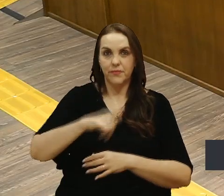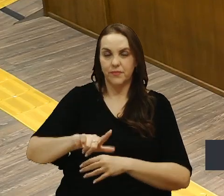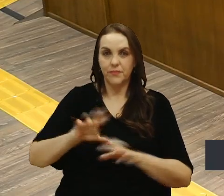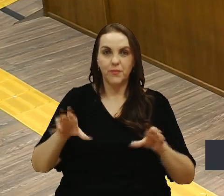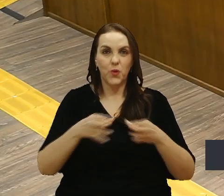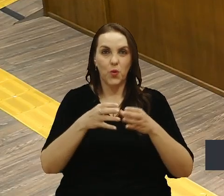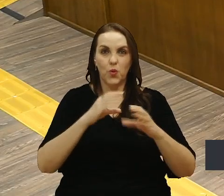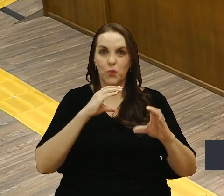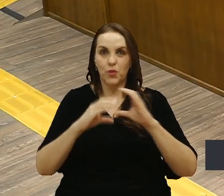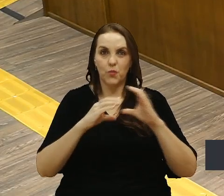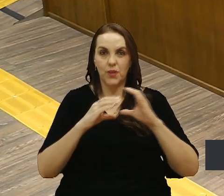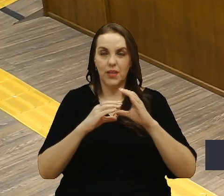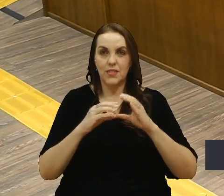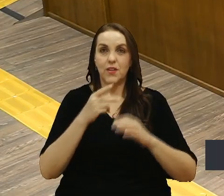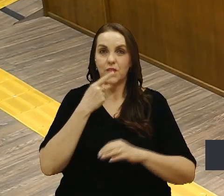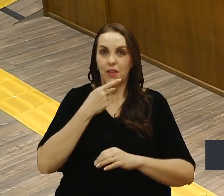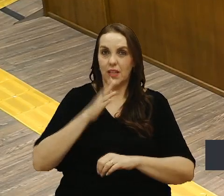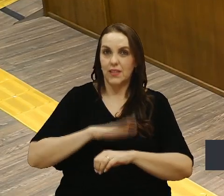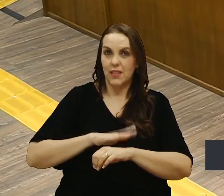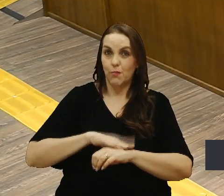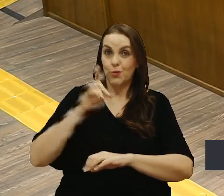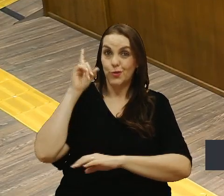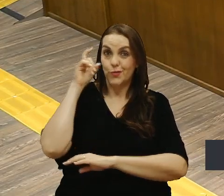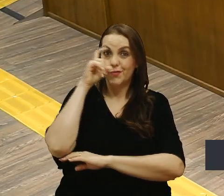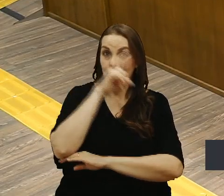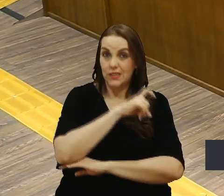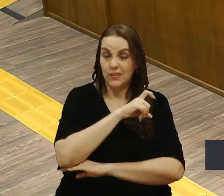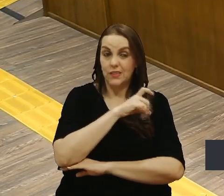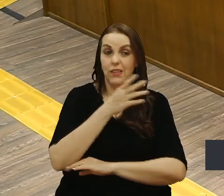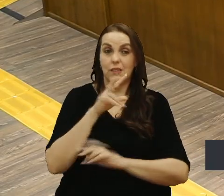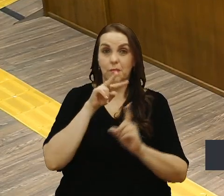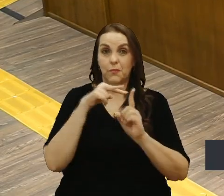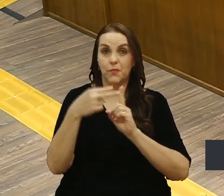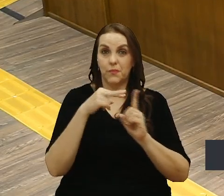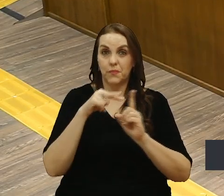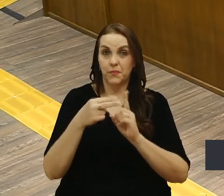comunicação e dizer que nesses tempos difíceis, do ponto de vista financeiro, para